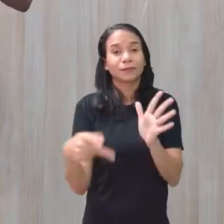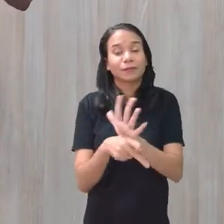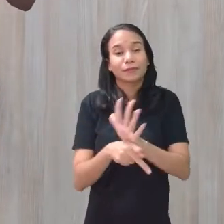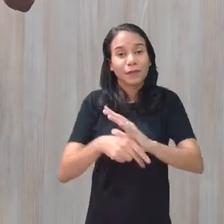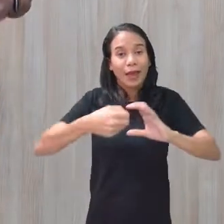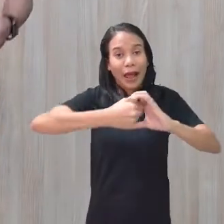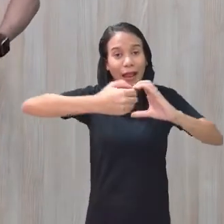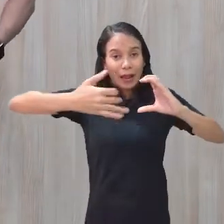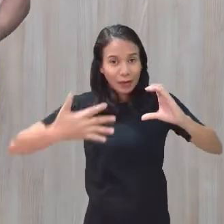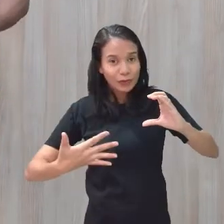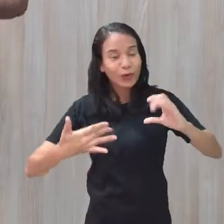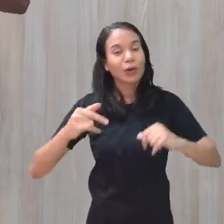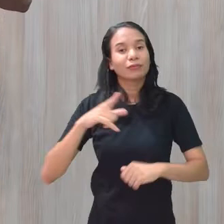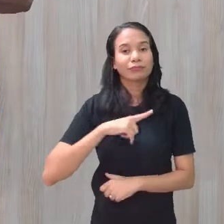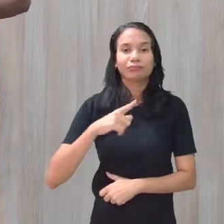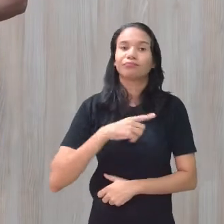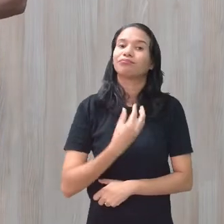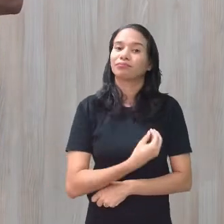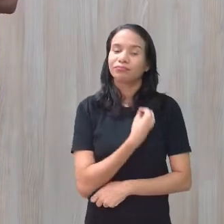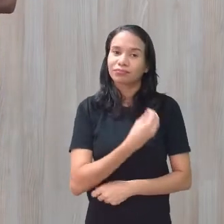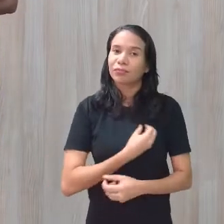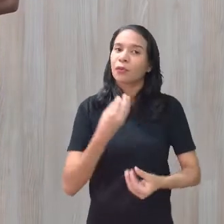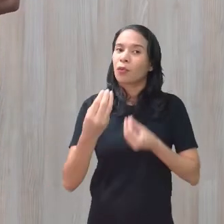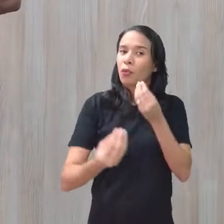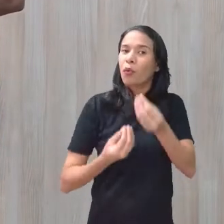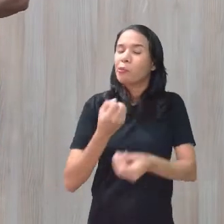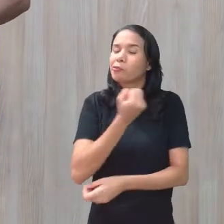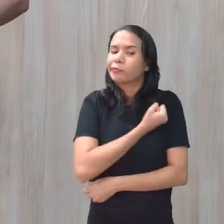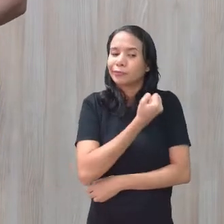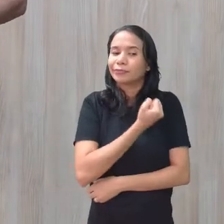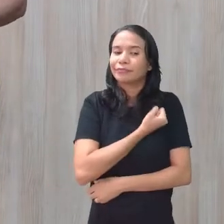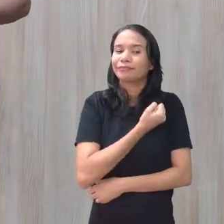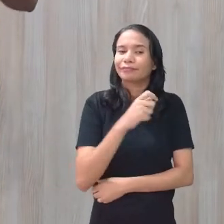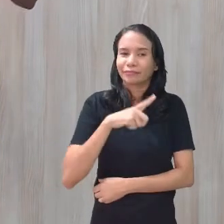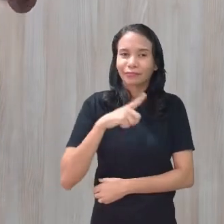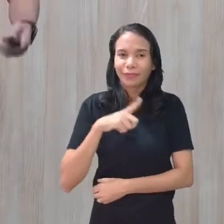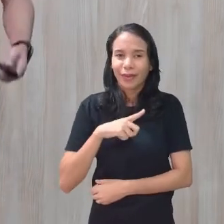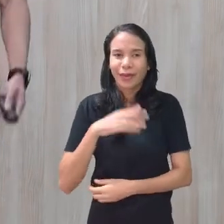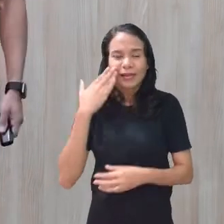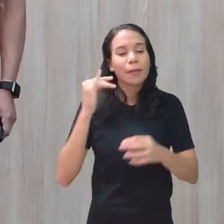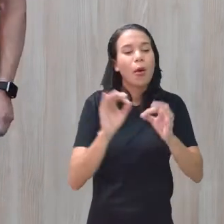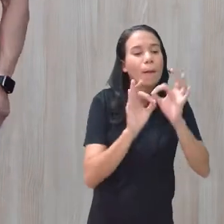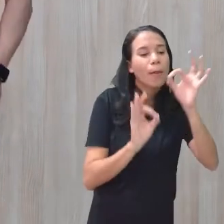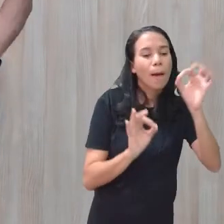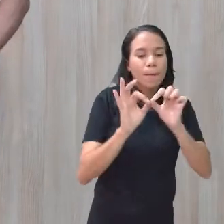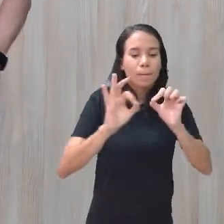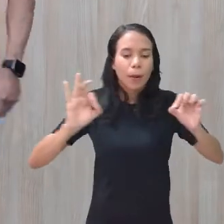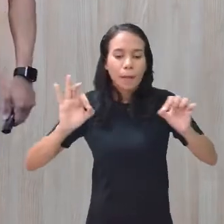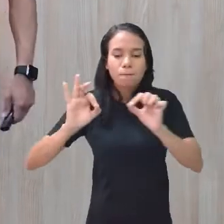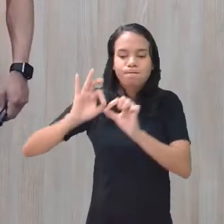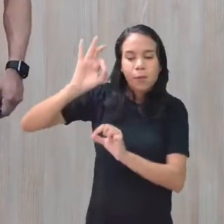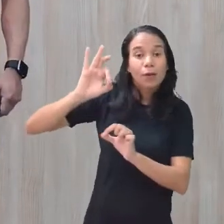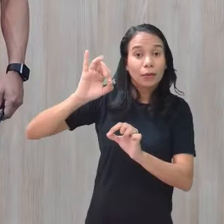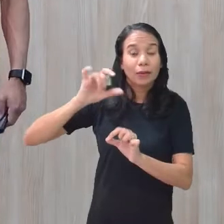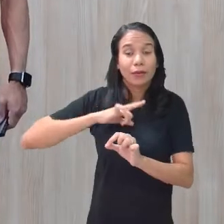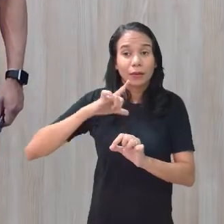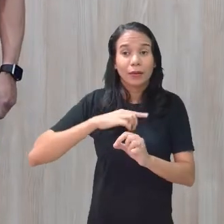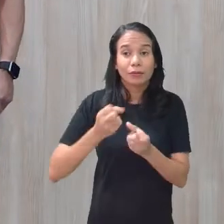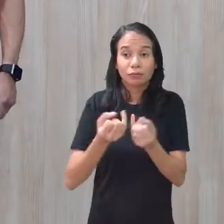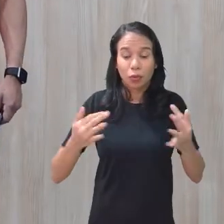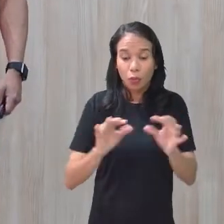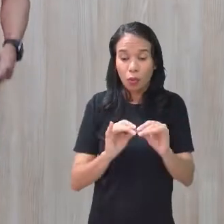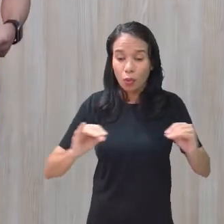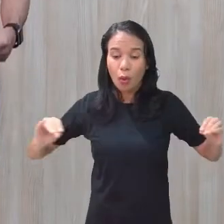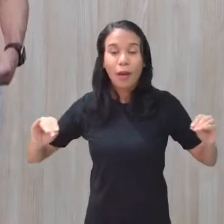algumas classificações em relação a esses números, certo? Algumas medidas, tá? Como a gente tem as medidas de